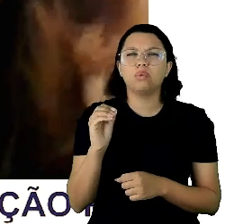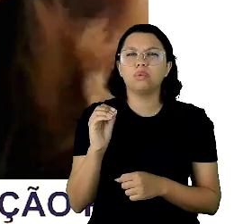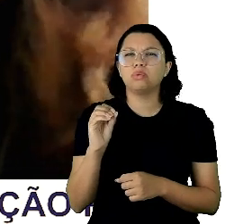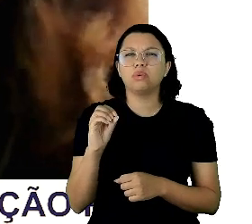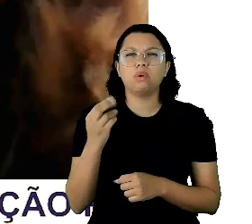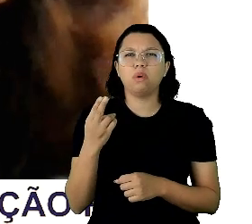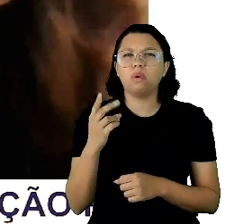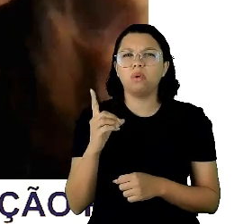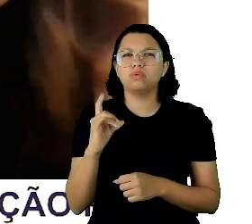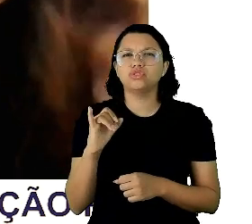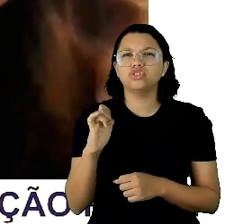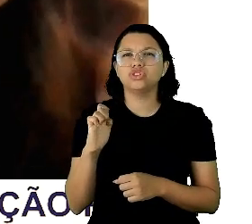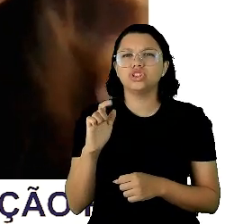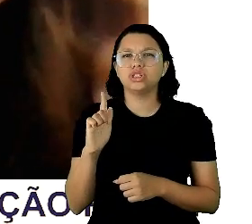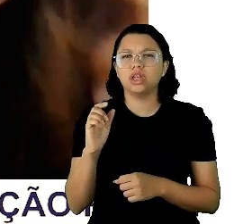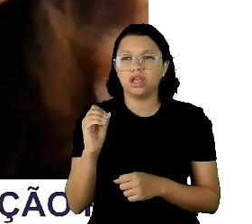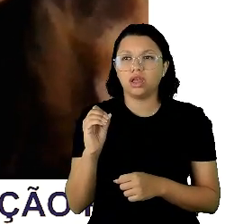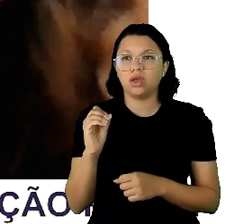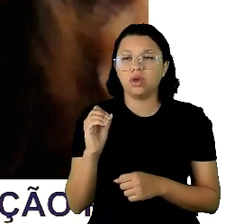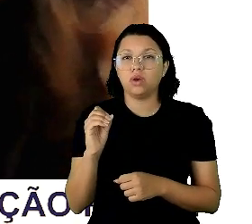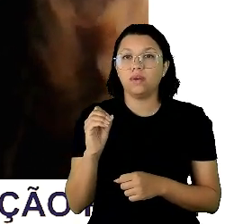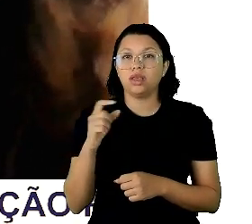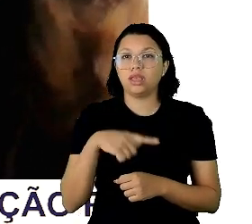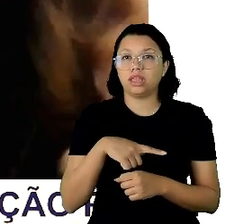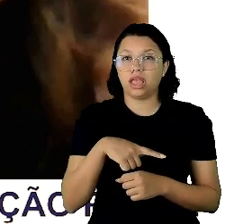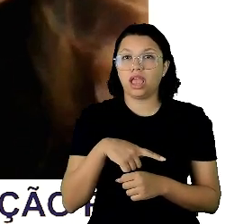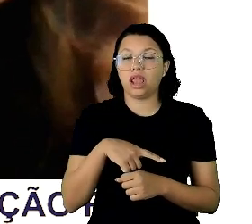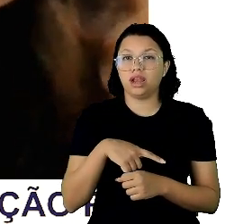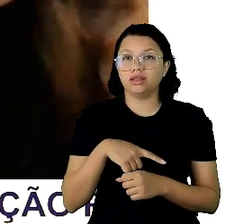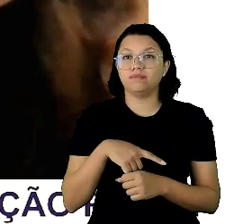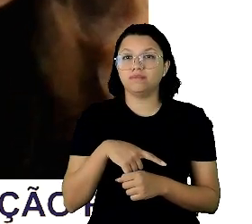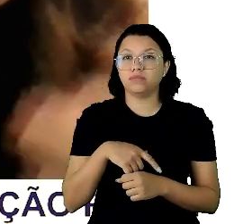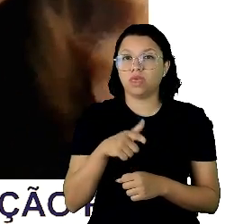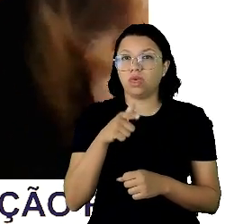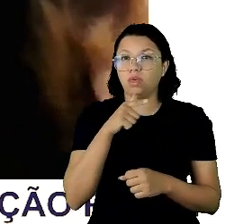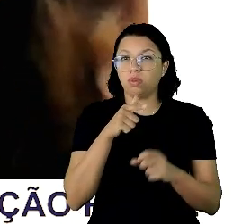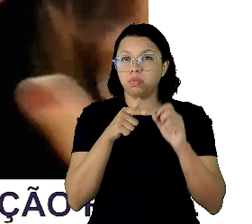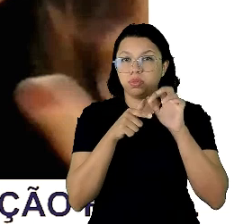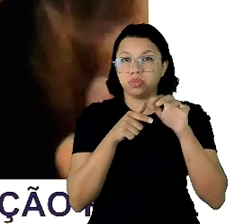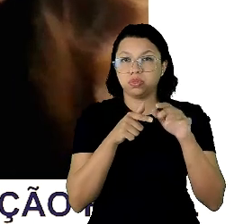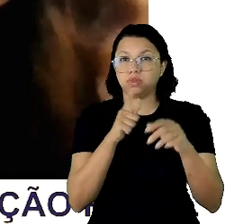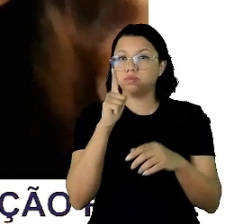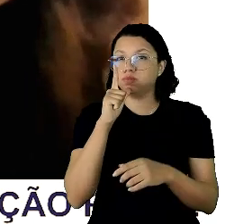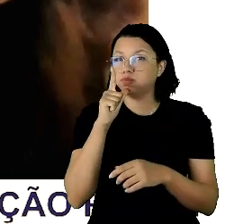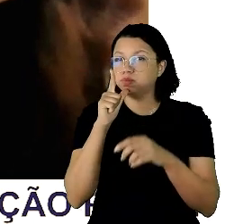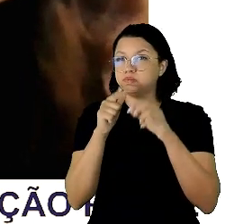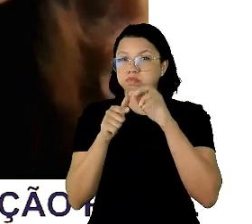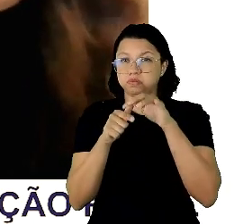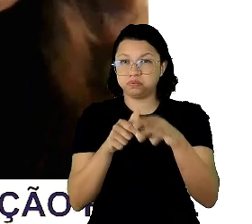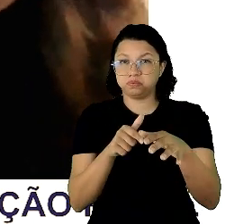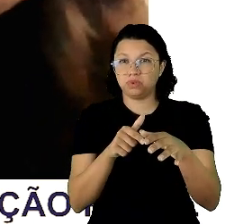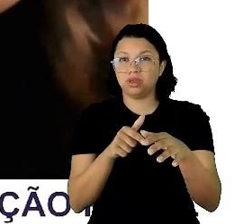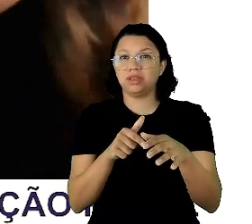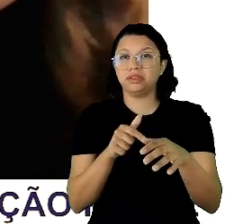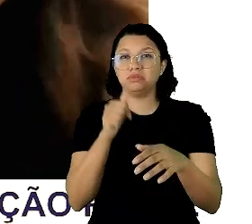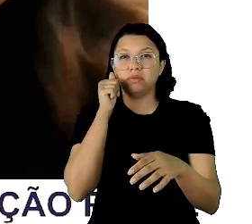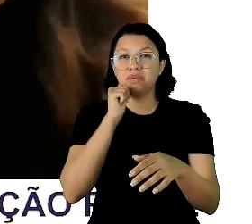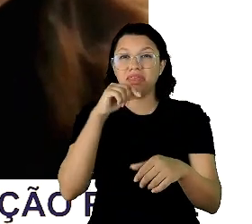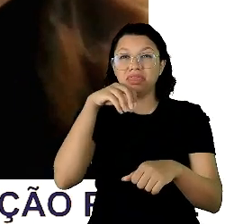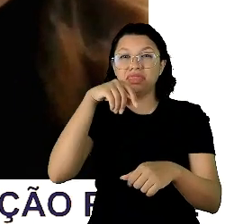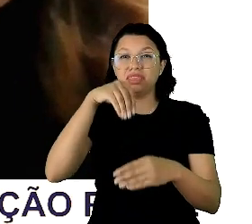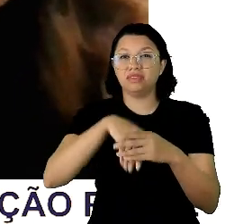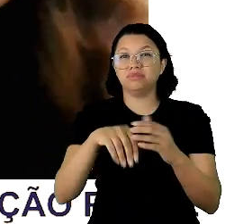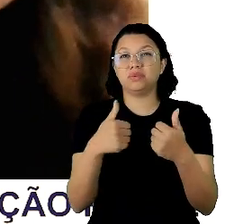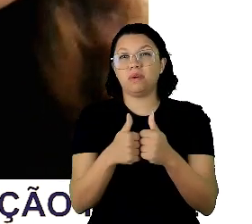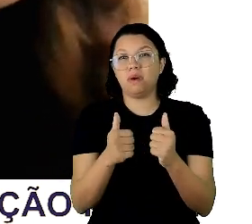no ônibus, uma moça que estava dormindo. Tiveram outros casos rumorosos, e com isso foi crescendo